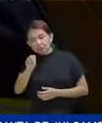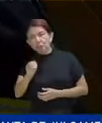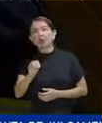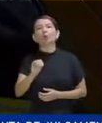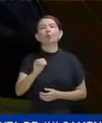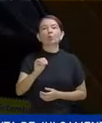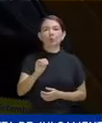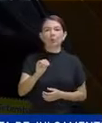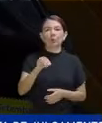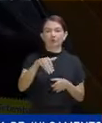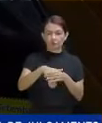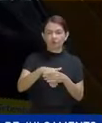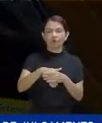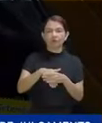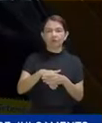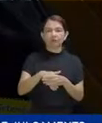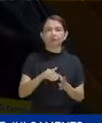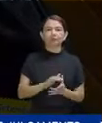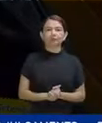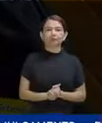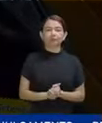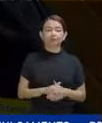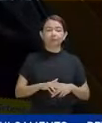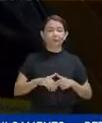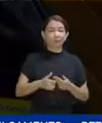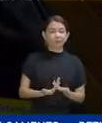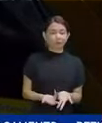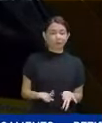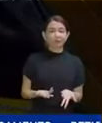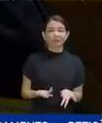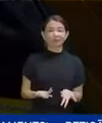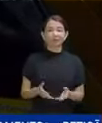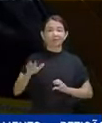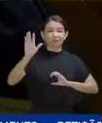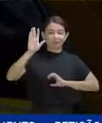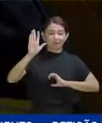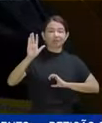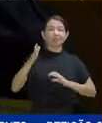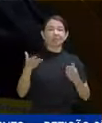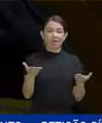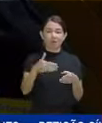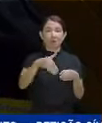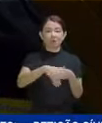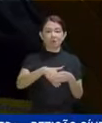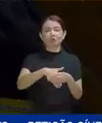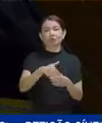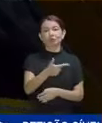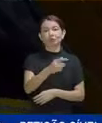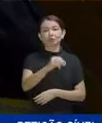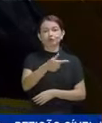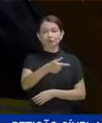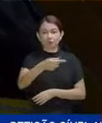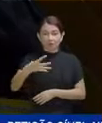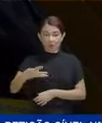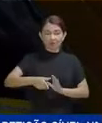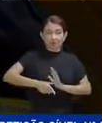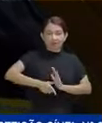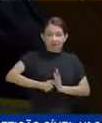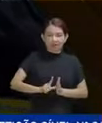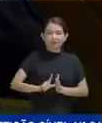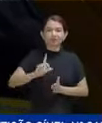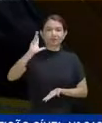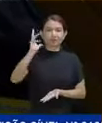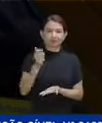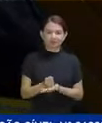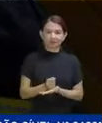afetar sua pretensão de candidatar-se no pleito de 2024, demonstrando assim que a decisão antecipatória